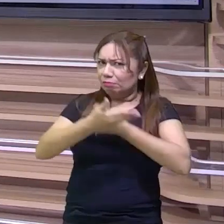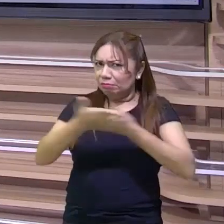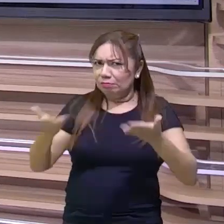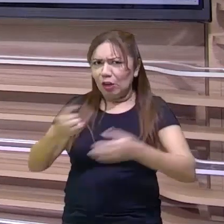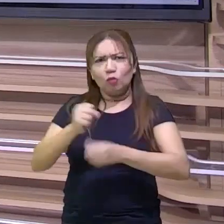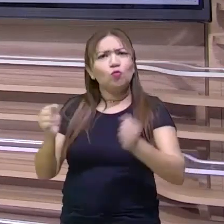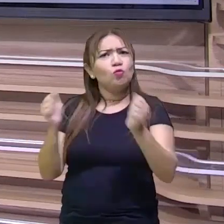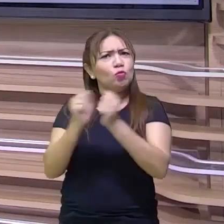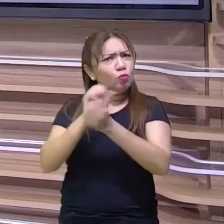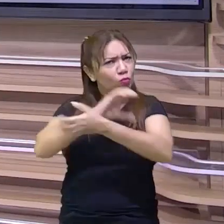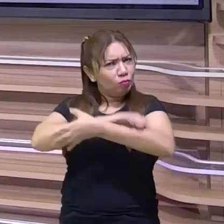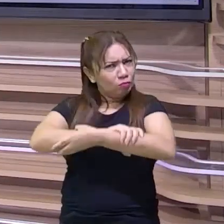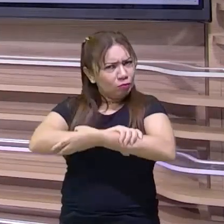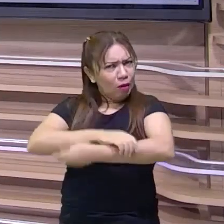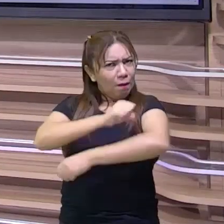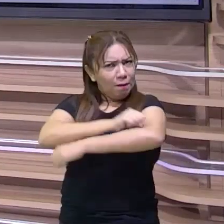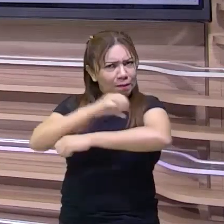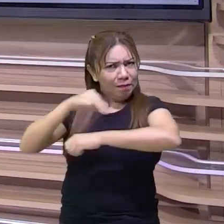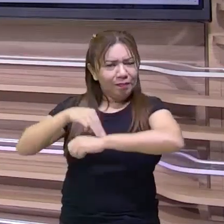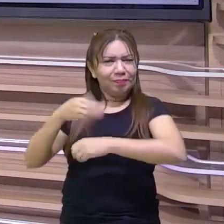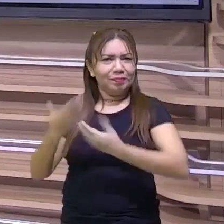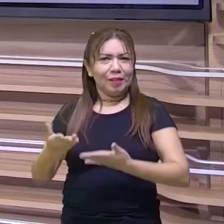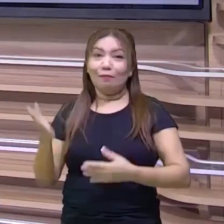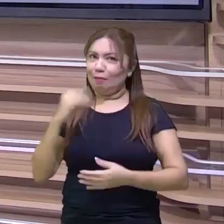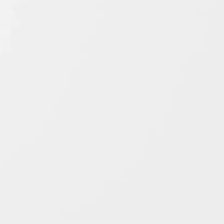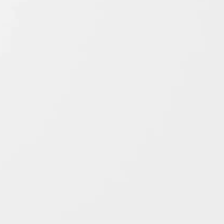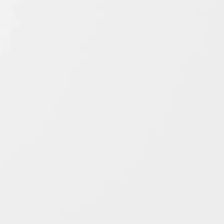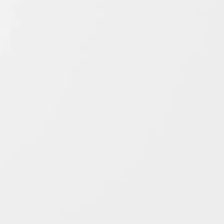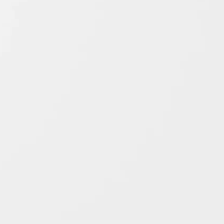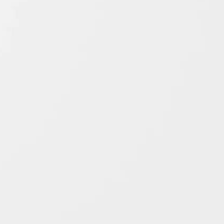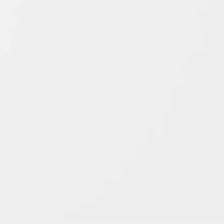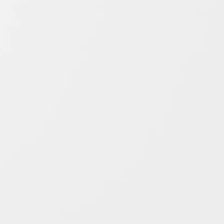Prefeitura Municipal de Manaus. Vamos para a nossa aula de hoje?